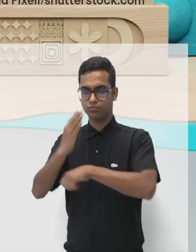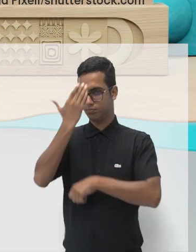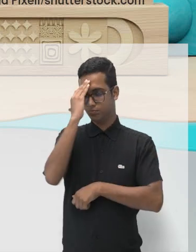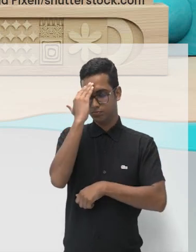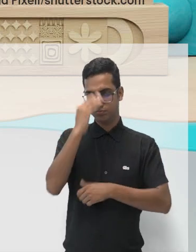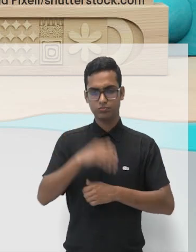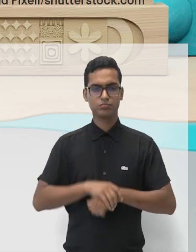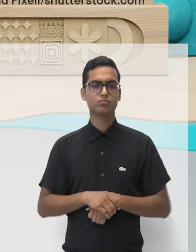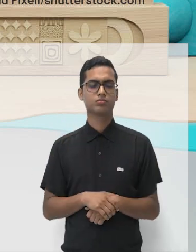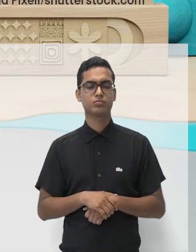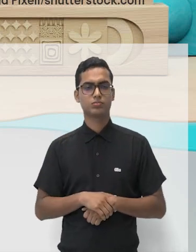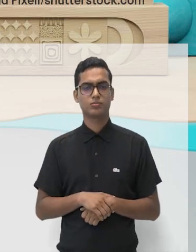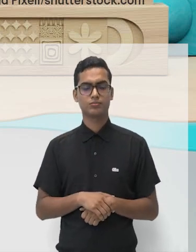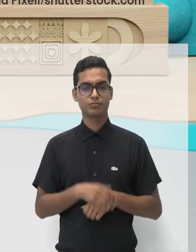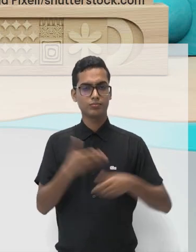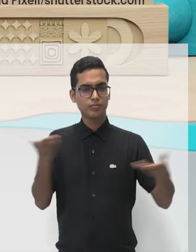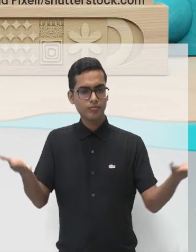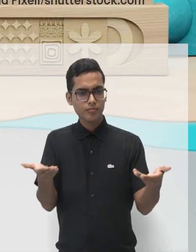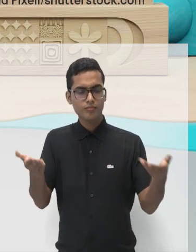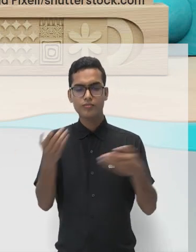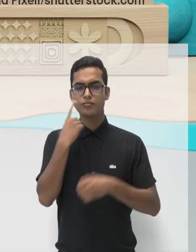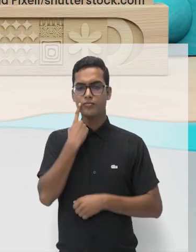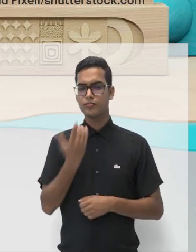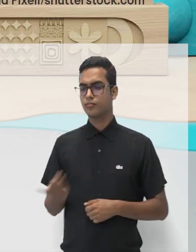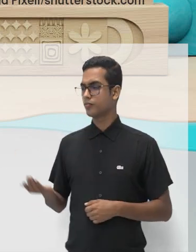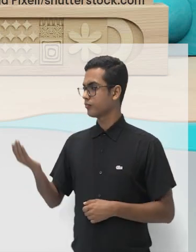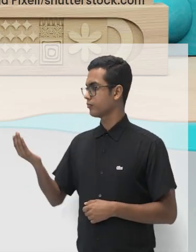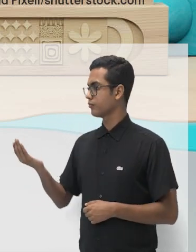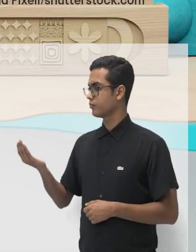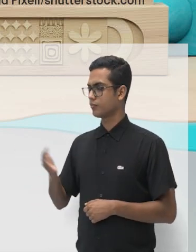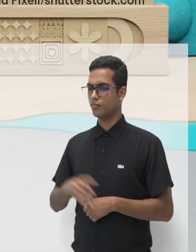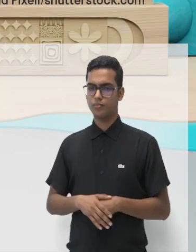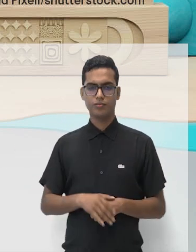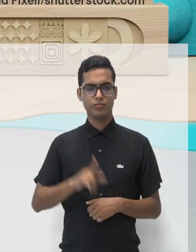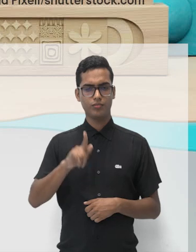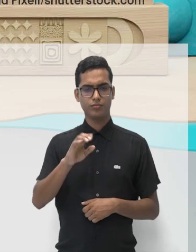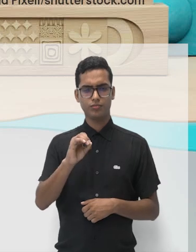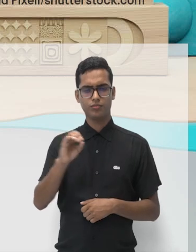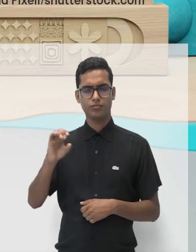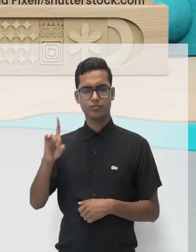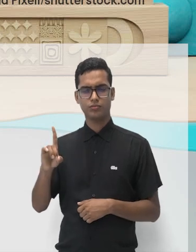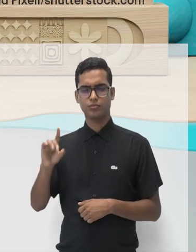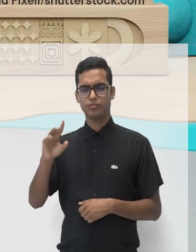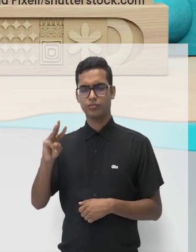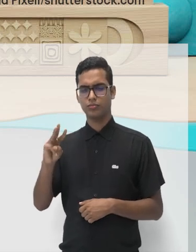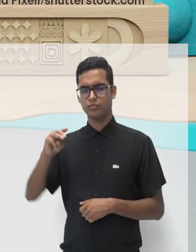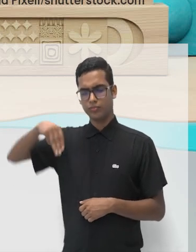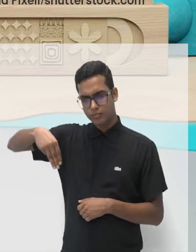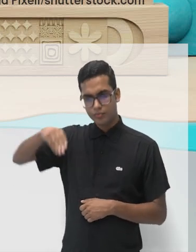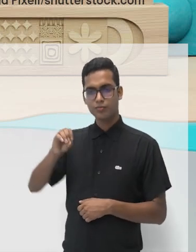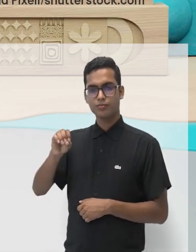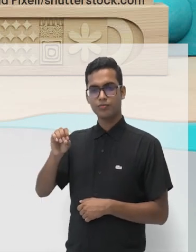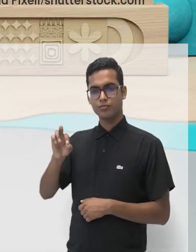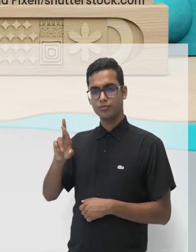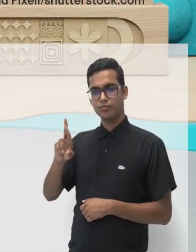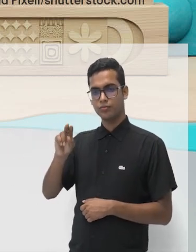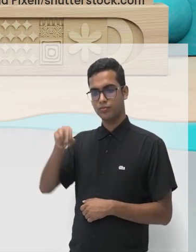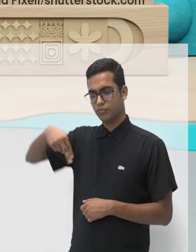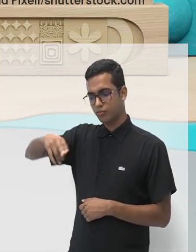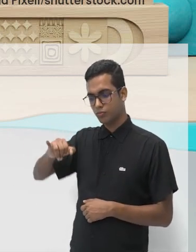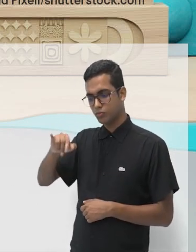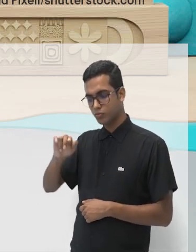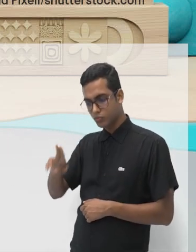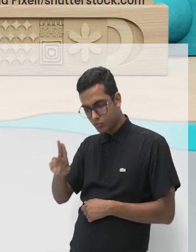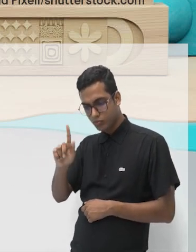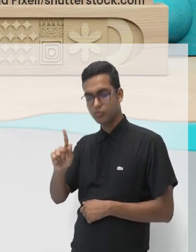dia. Vejam comigo que eu tenho good morning, que quer dizer bom dia. Boa